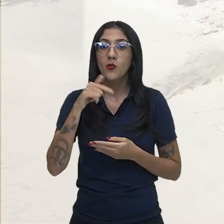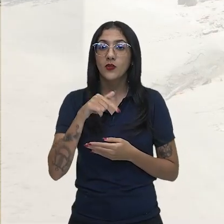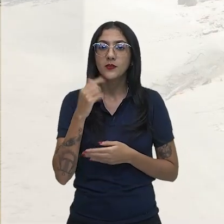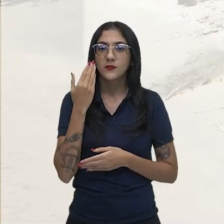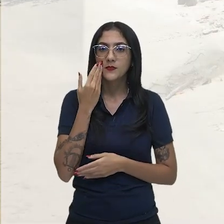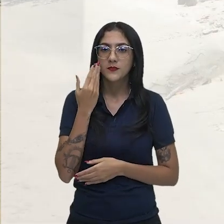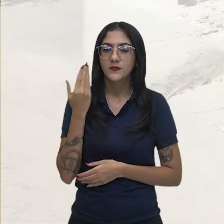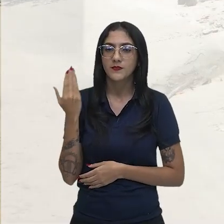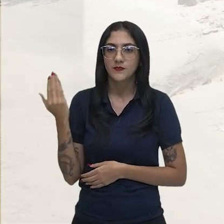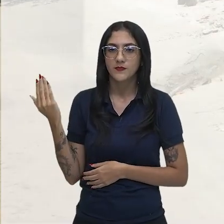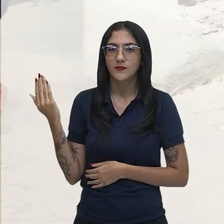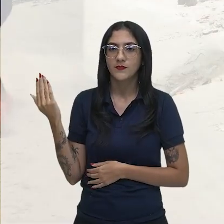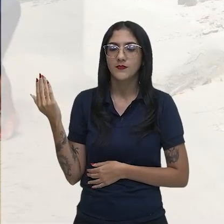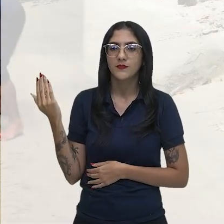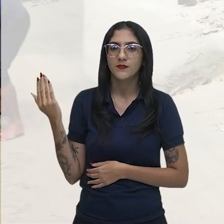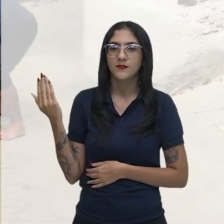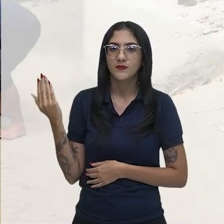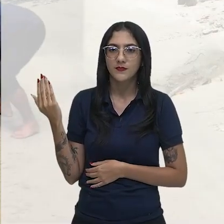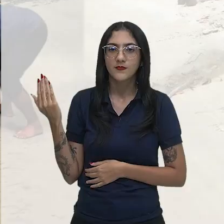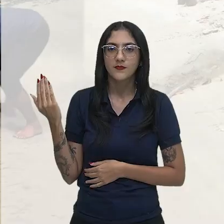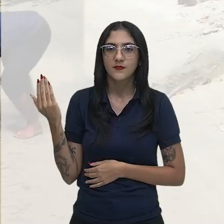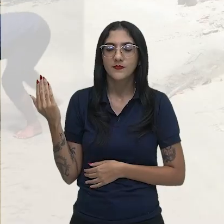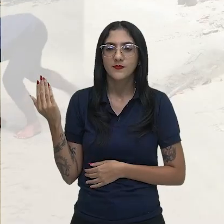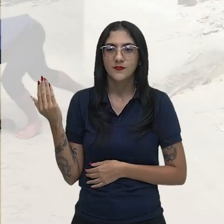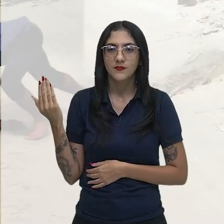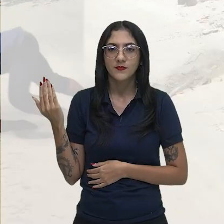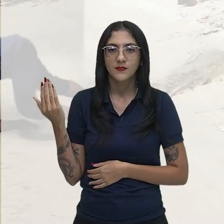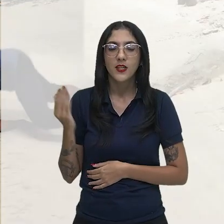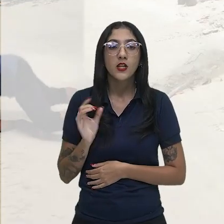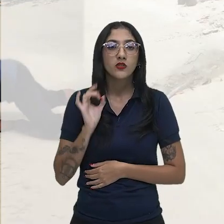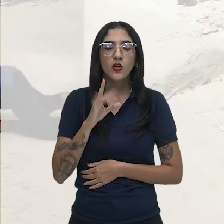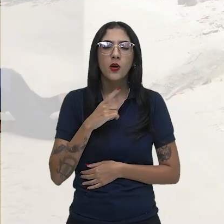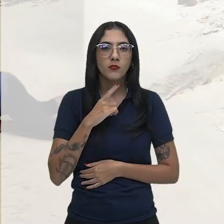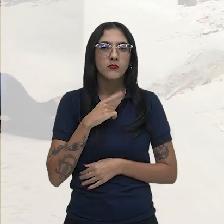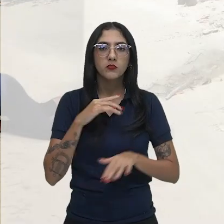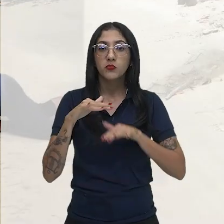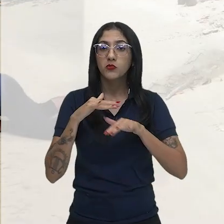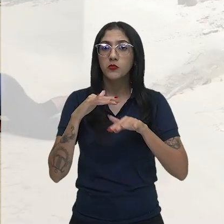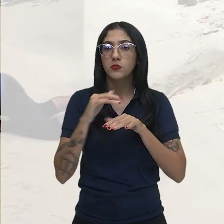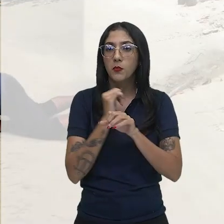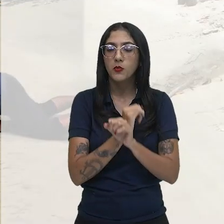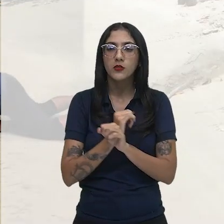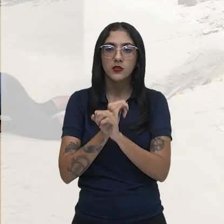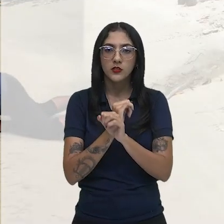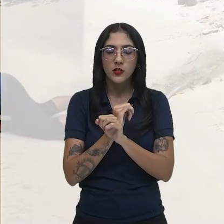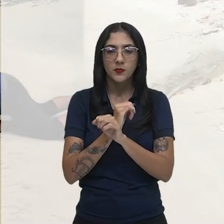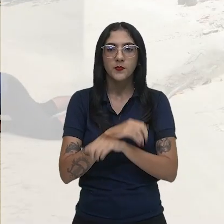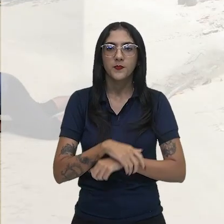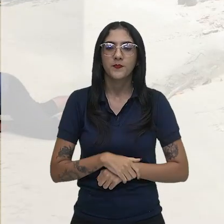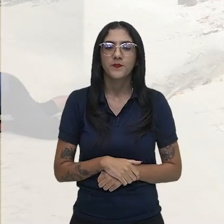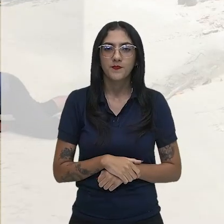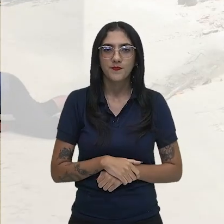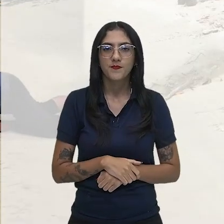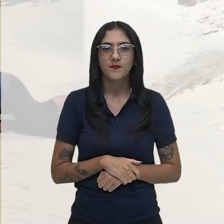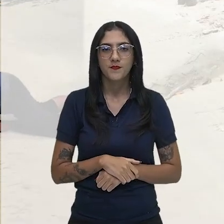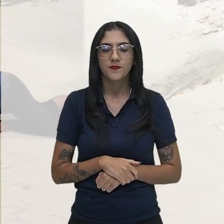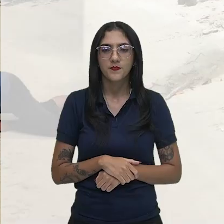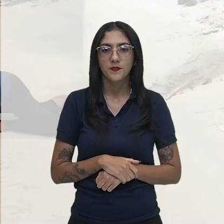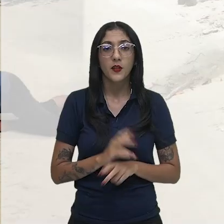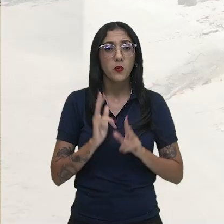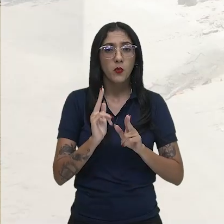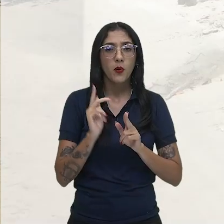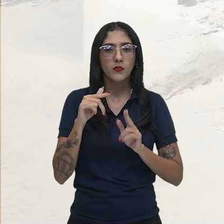golpe, estica-se as pernas a fim de pesar o peito sobre o adversário. Então, observem aí mais uma